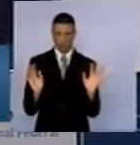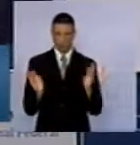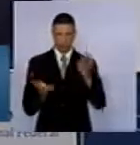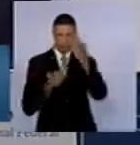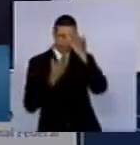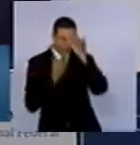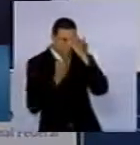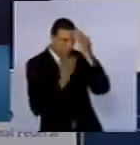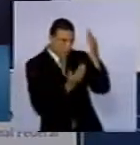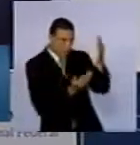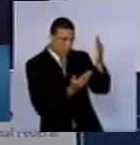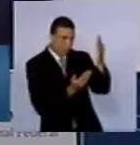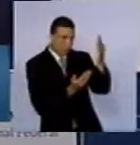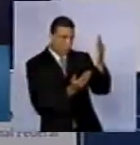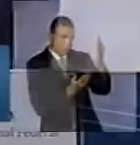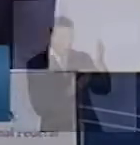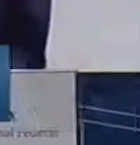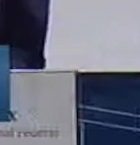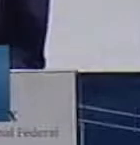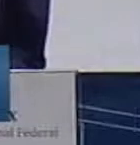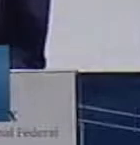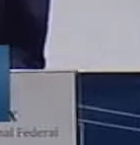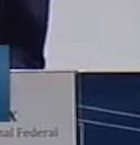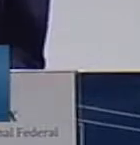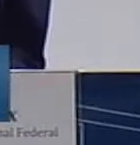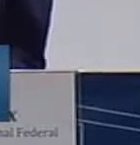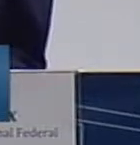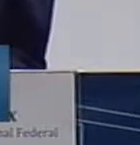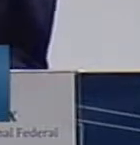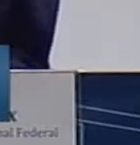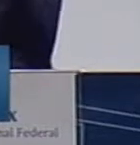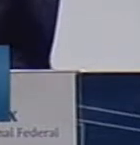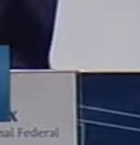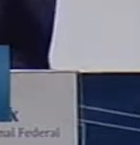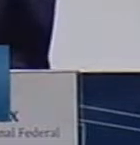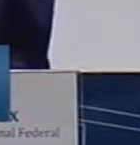Bom, agora vamos encerrar essa primeira fase, para o nosso prazer ouvir.